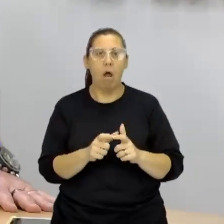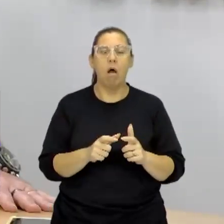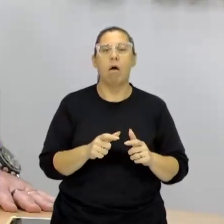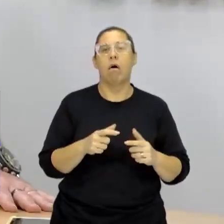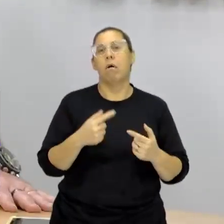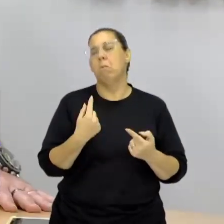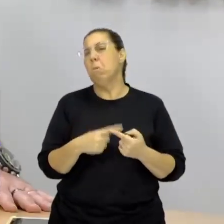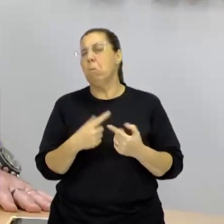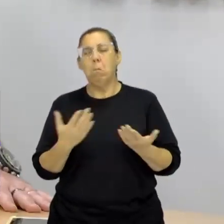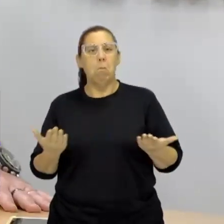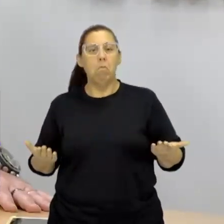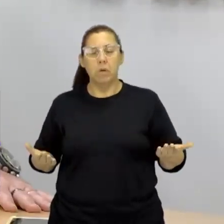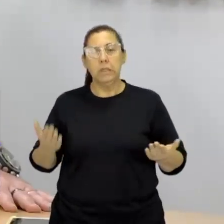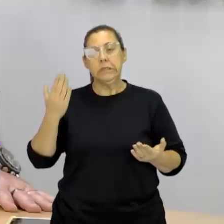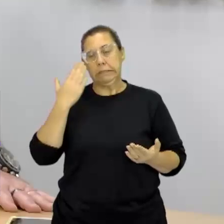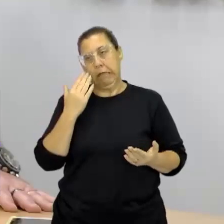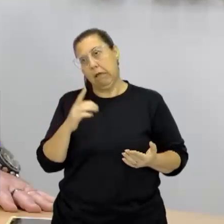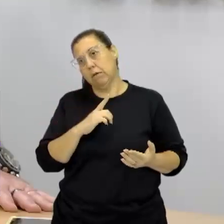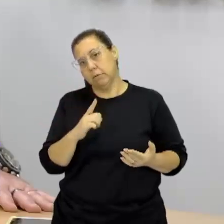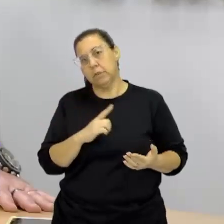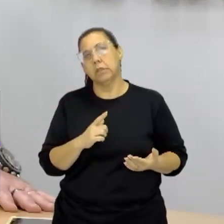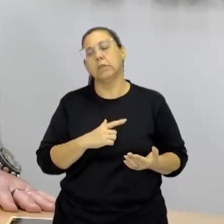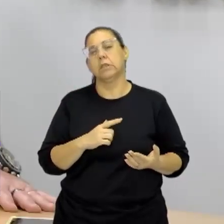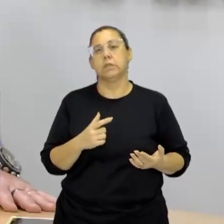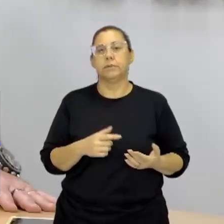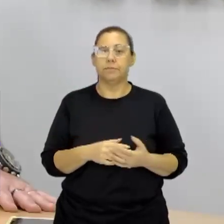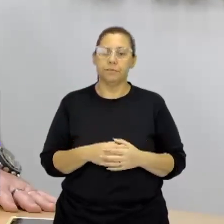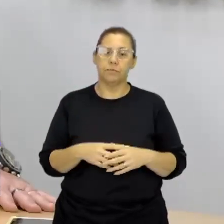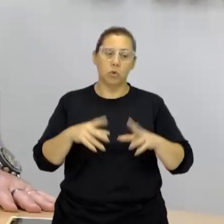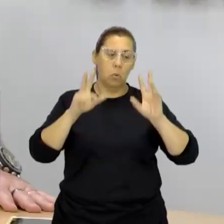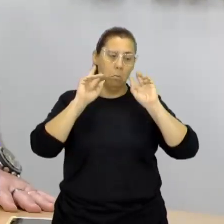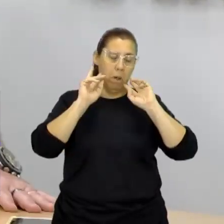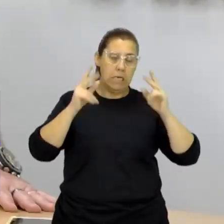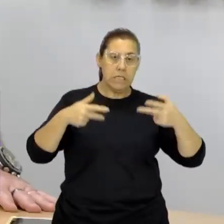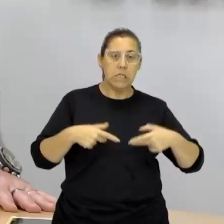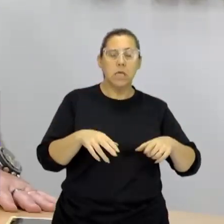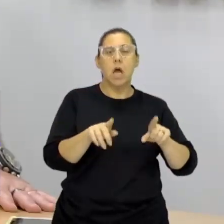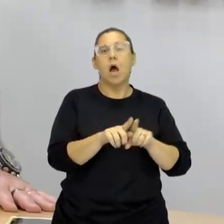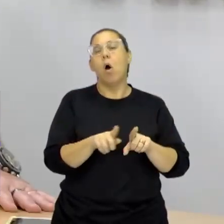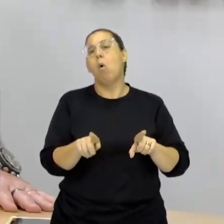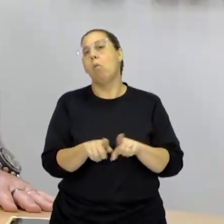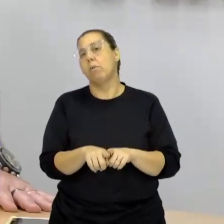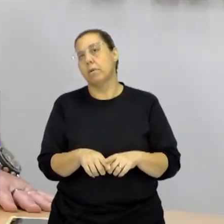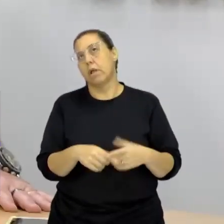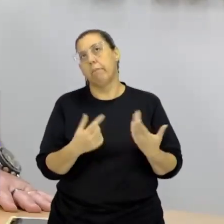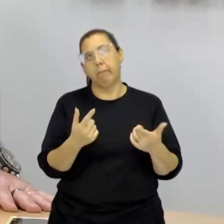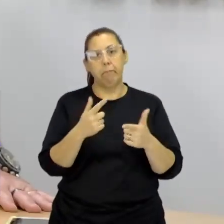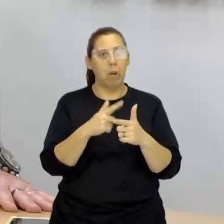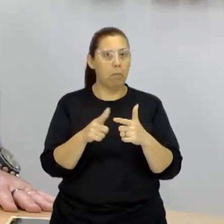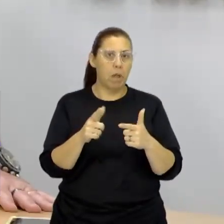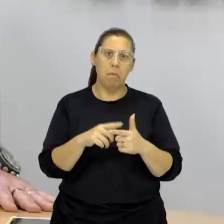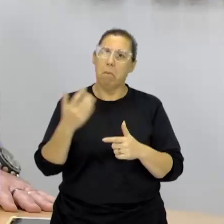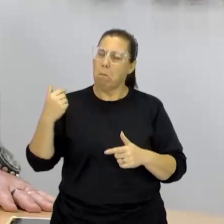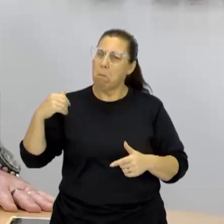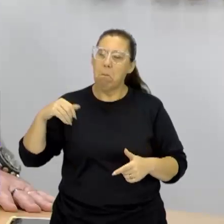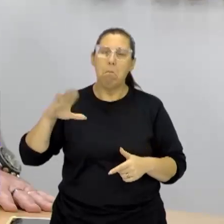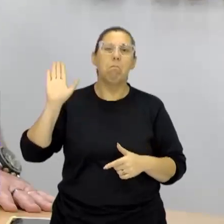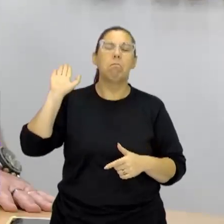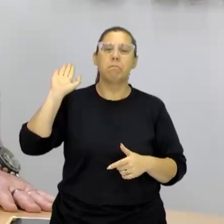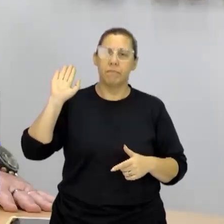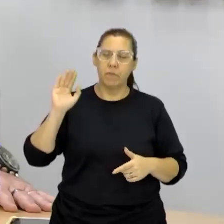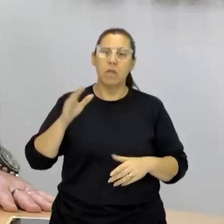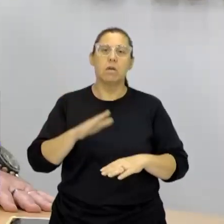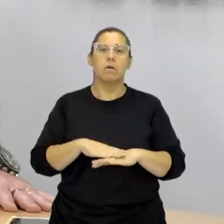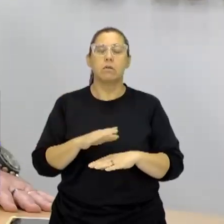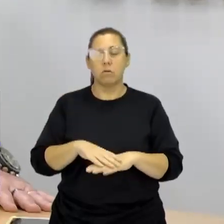regiões tem menos. A gente sabe que tem questões de urbanização, né? Sim. Então tem fatores, né, estas aí que acabam, né, fazendo